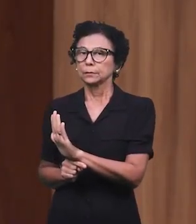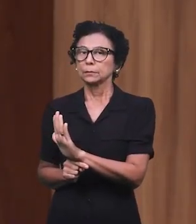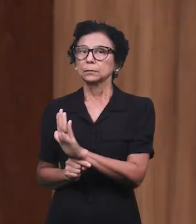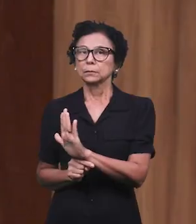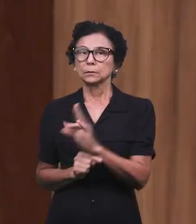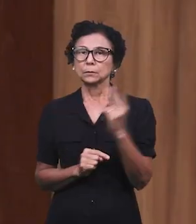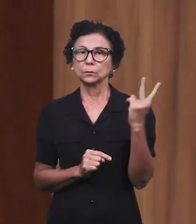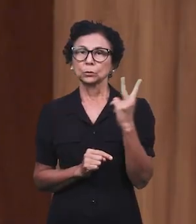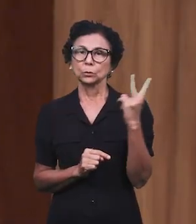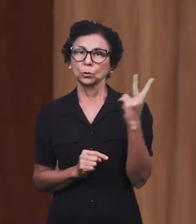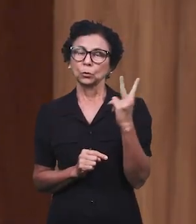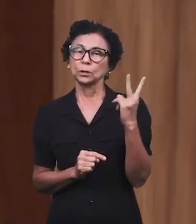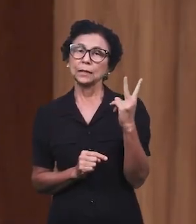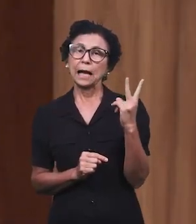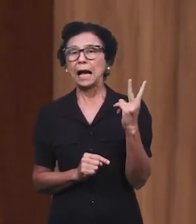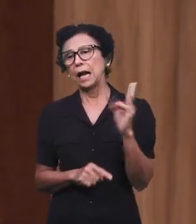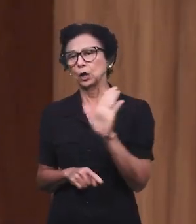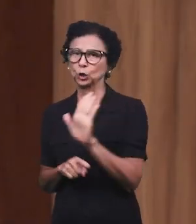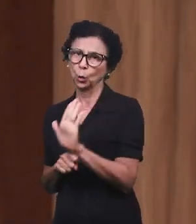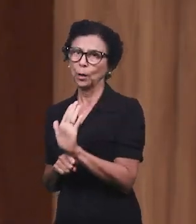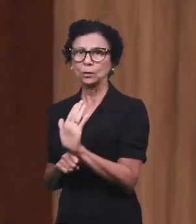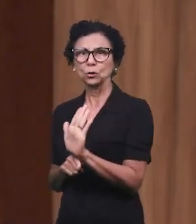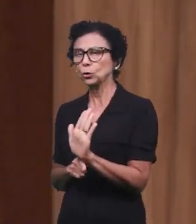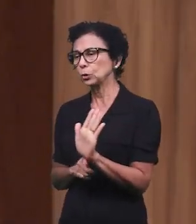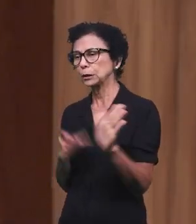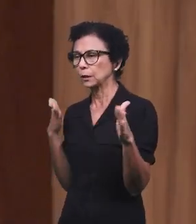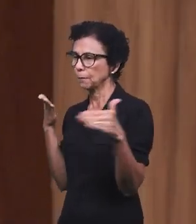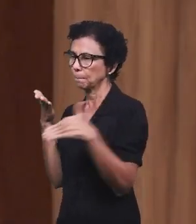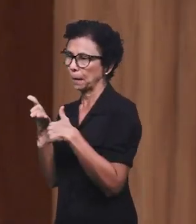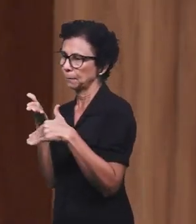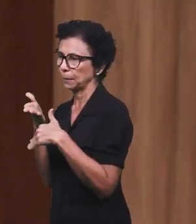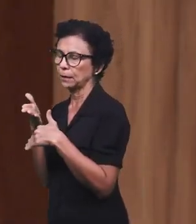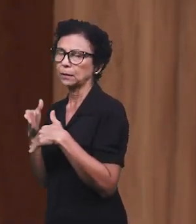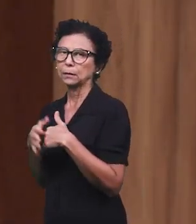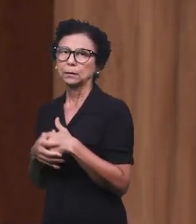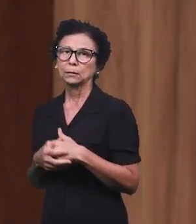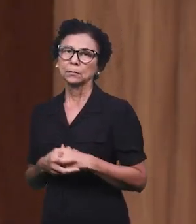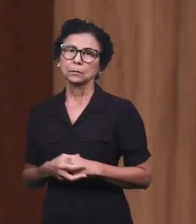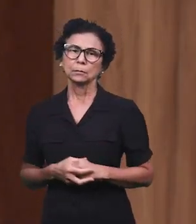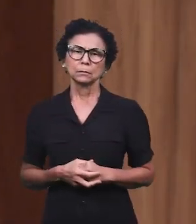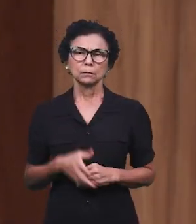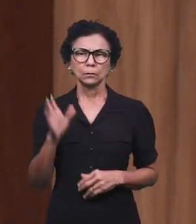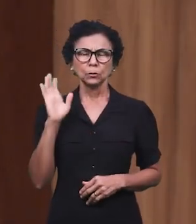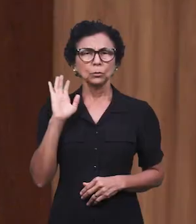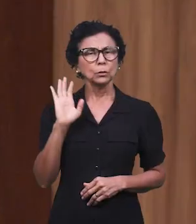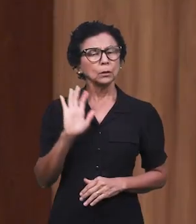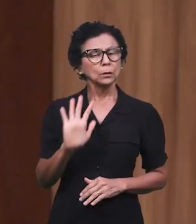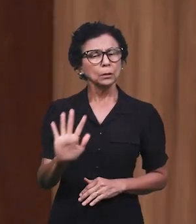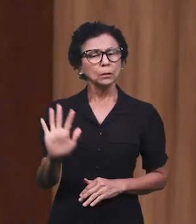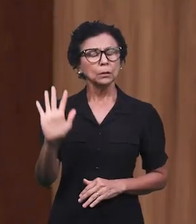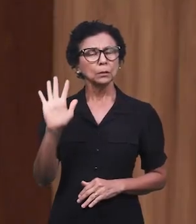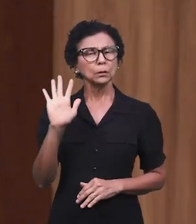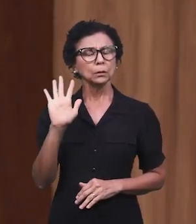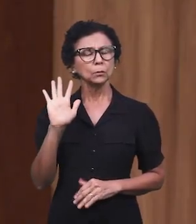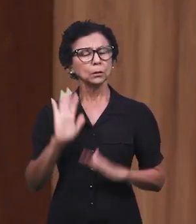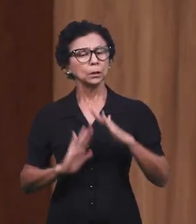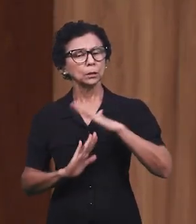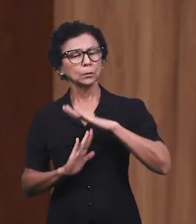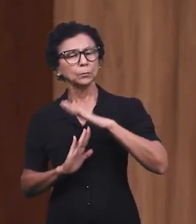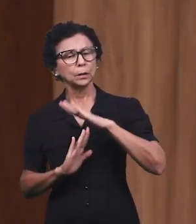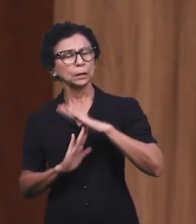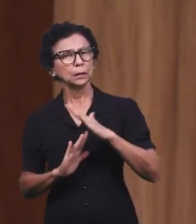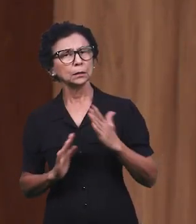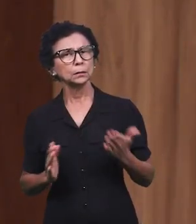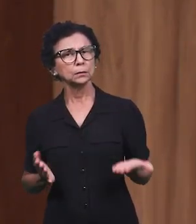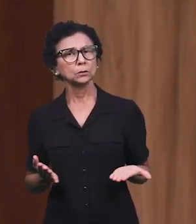sogro acham que tem direito de se intrometer. Sim. Então, o servo de Deus precisa de saber os limites. O marido é muito